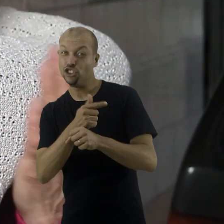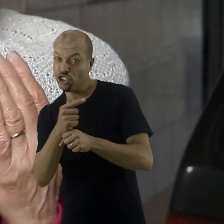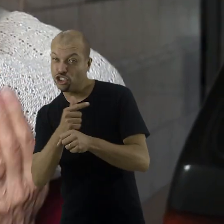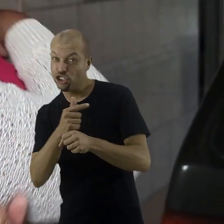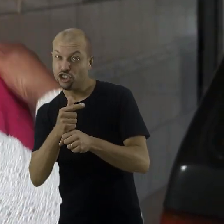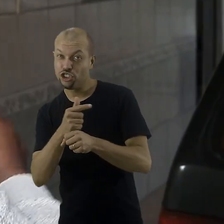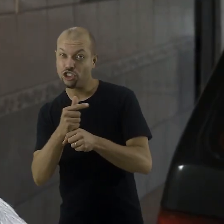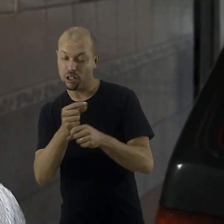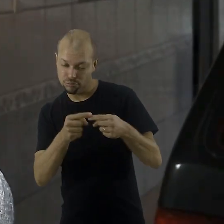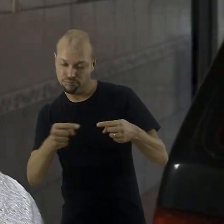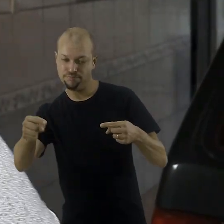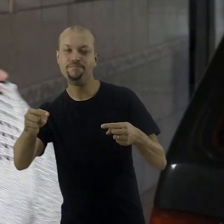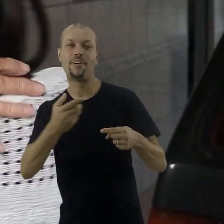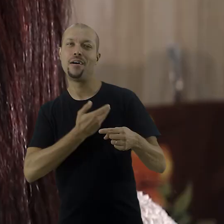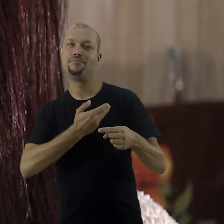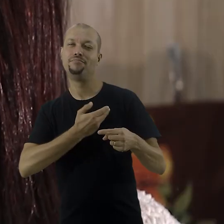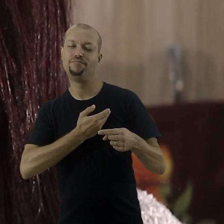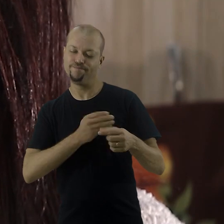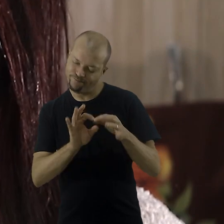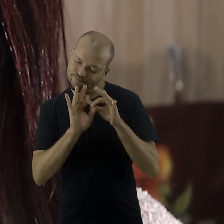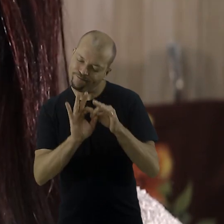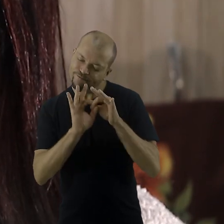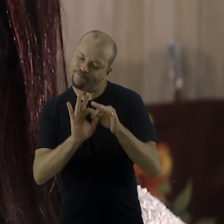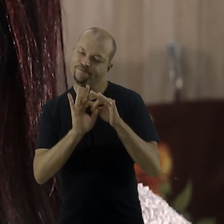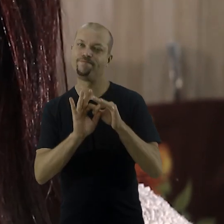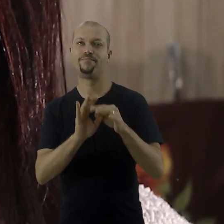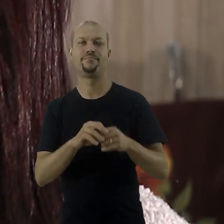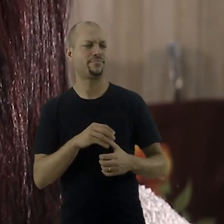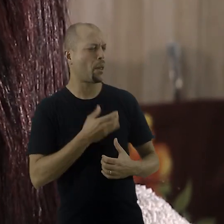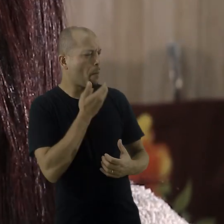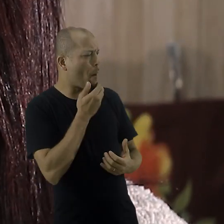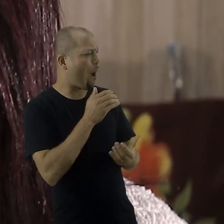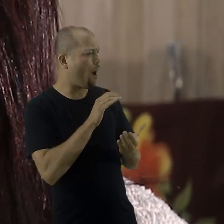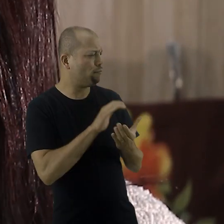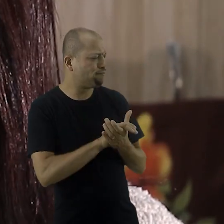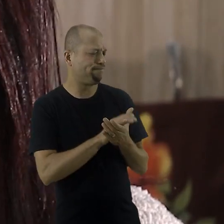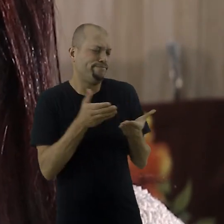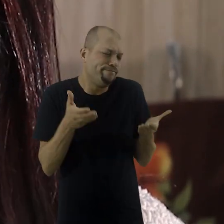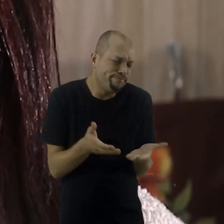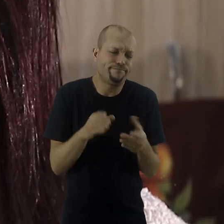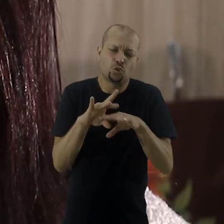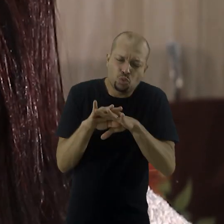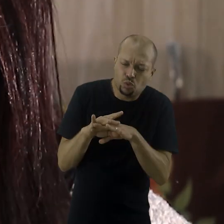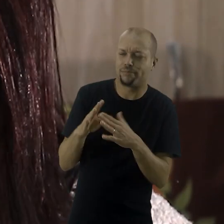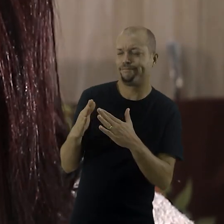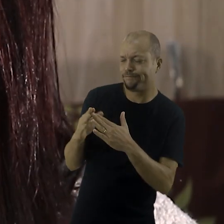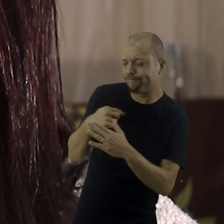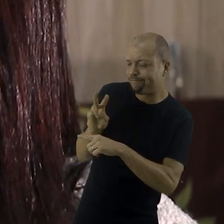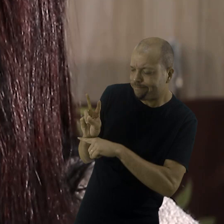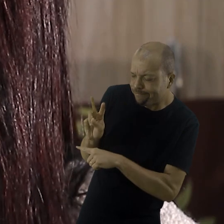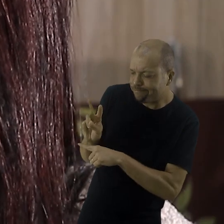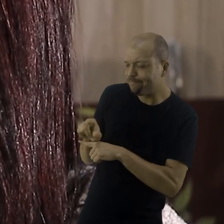passaram e a amizade continuava firme. E o meu marido agora, doente que está, estou cuidando dele, ele não está assim